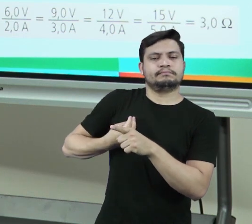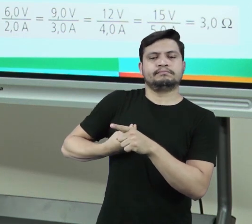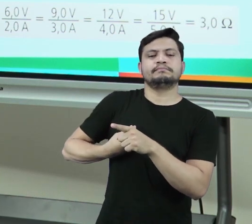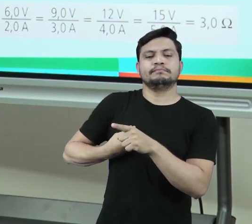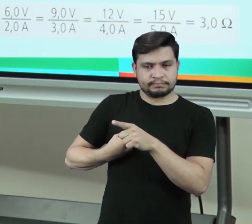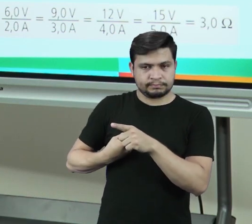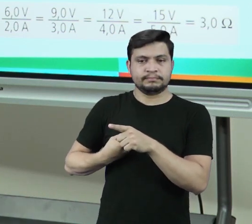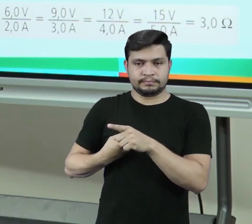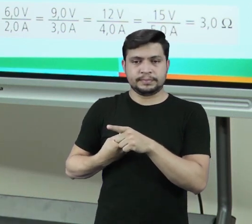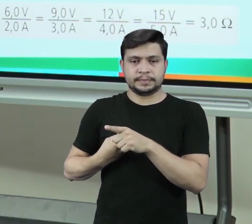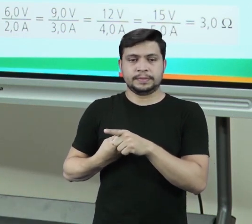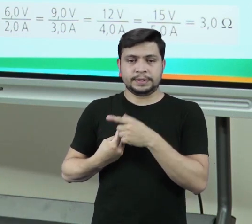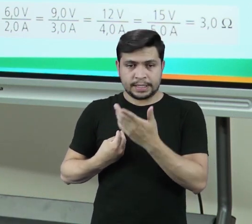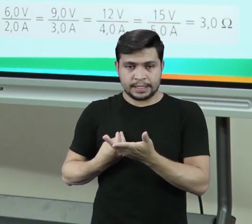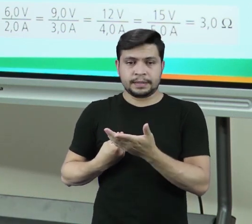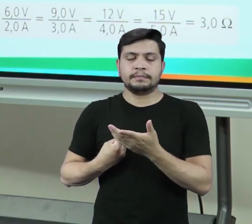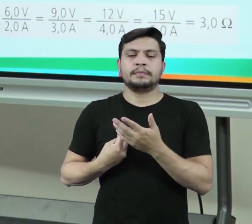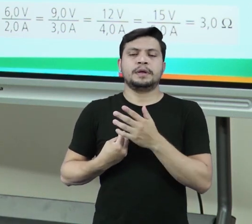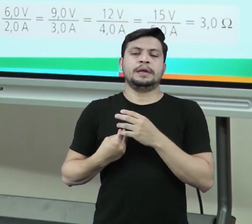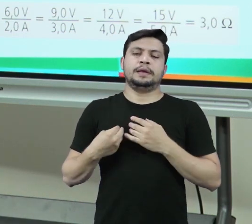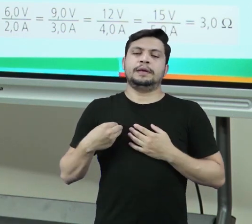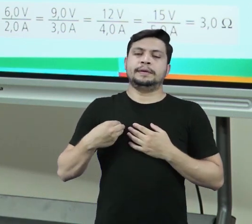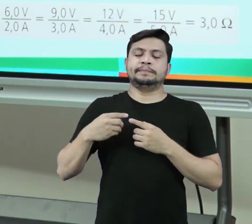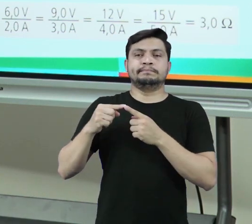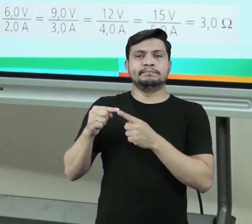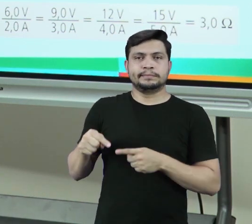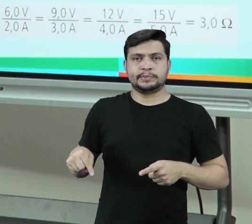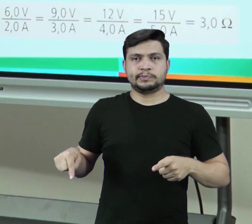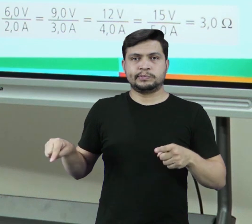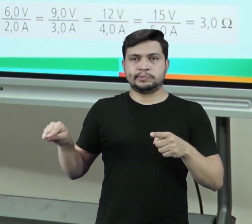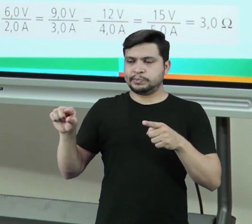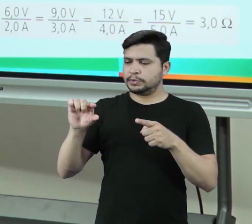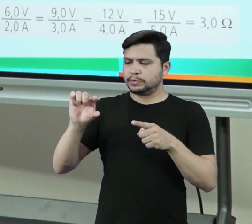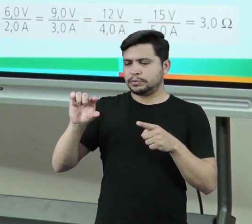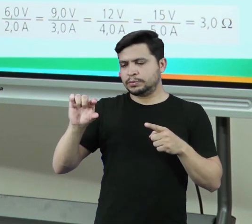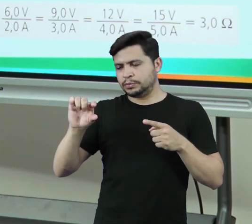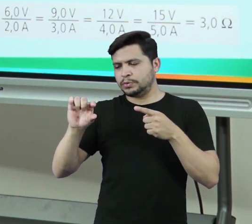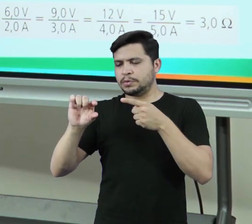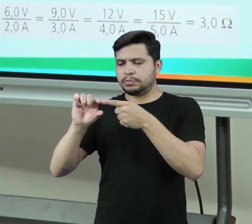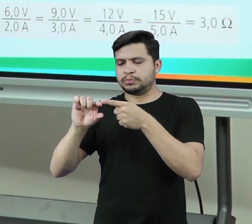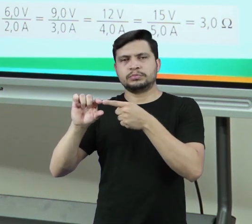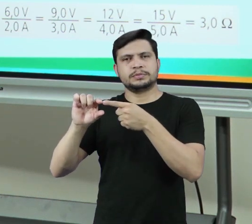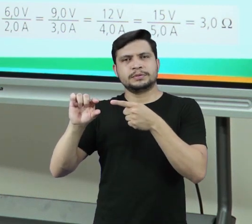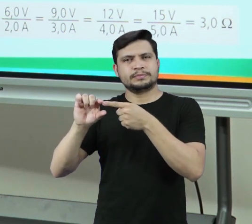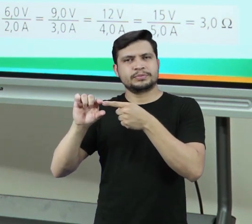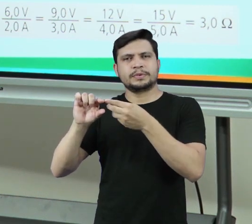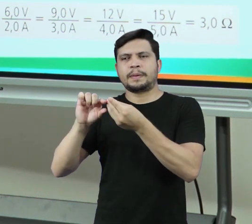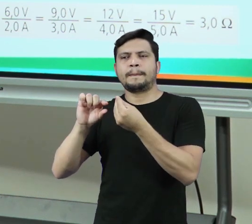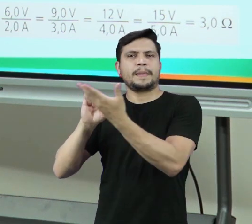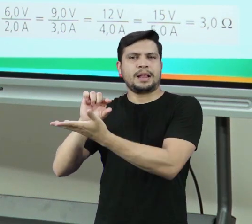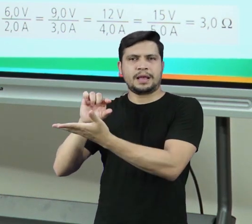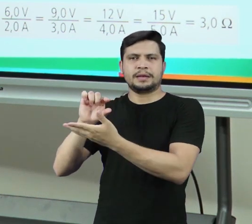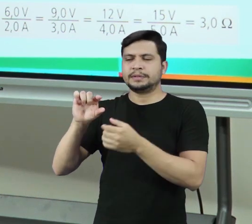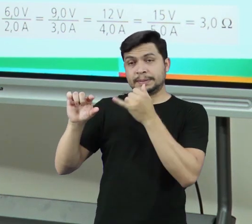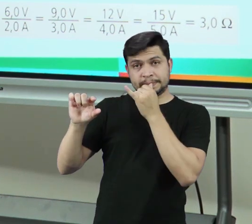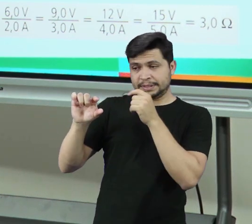for passar por esse elemento de circuito, esse elemento de circuito ele vai, de certa forma, resistir à passagem de corrente.